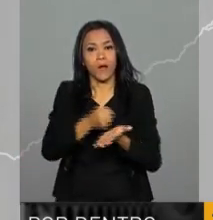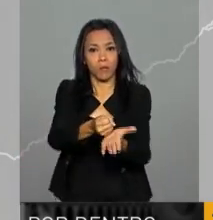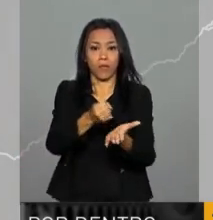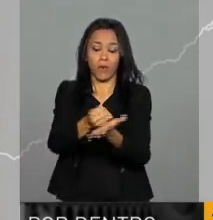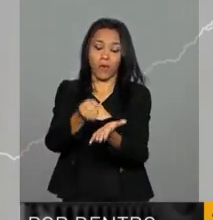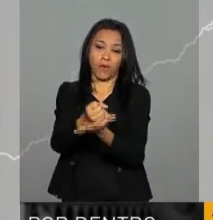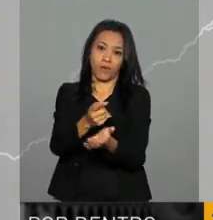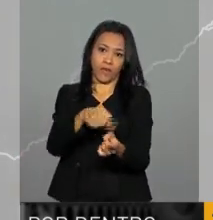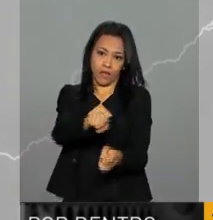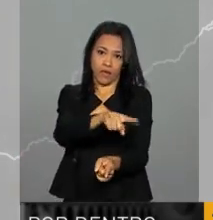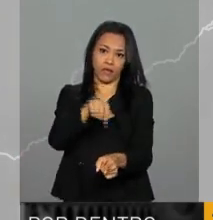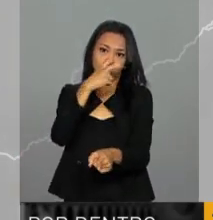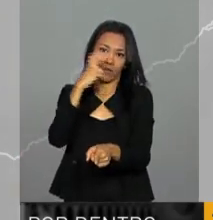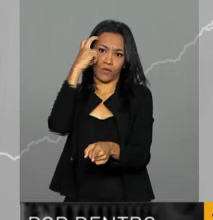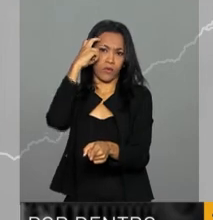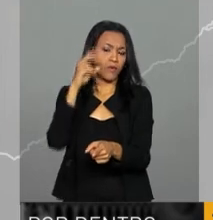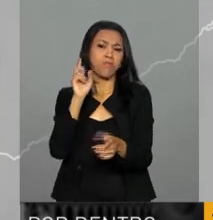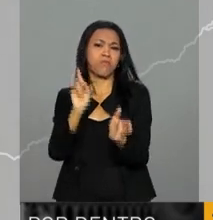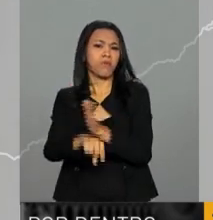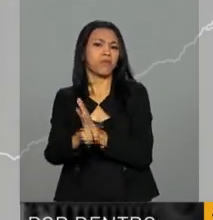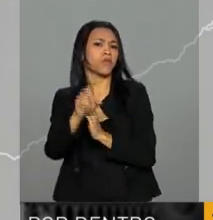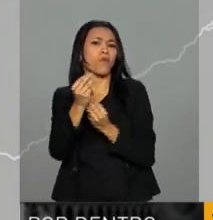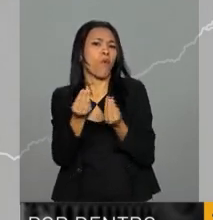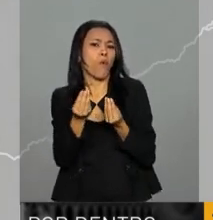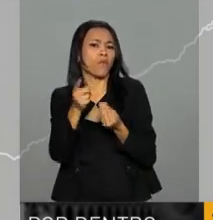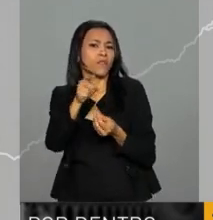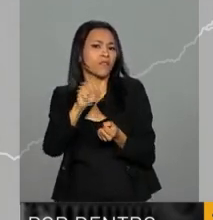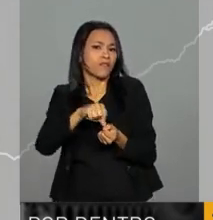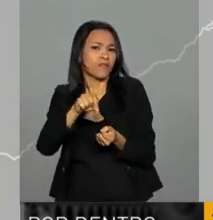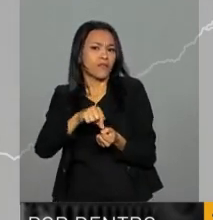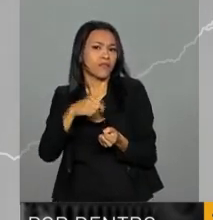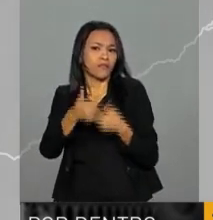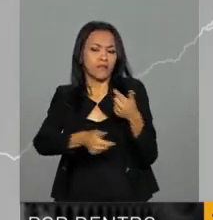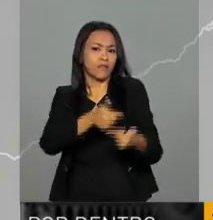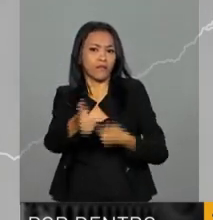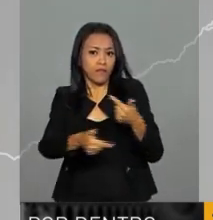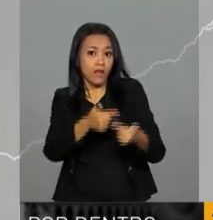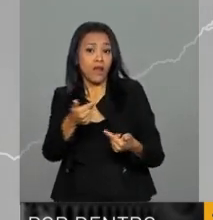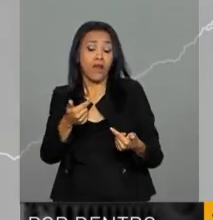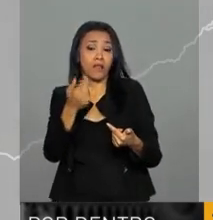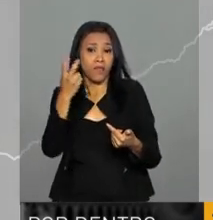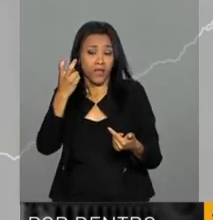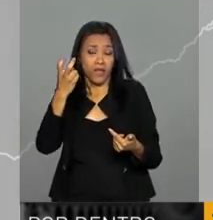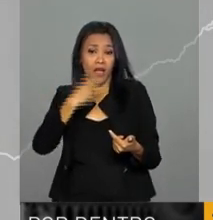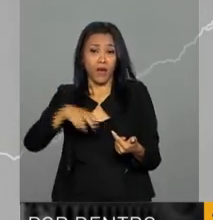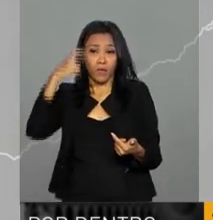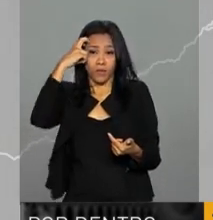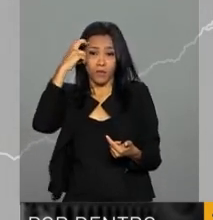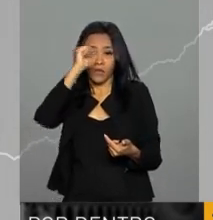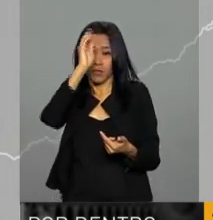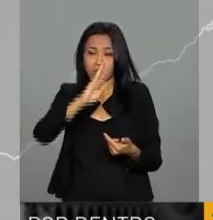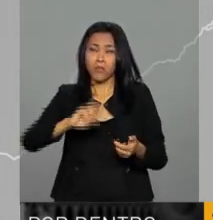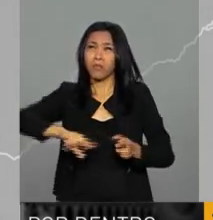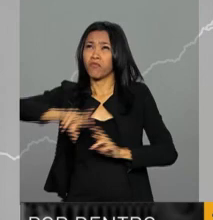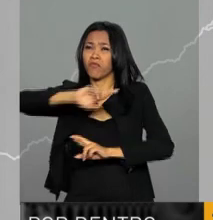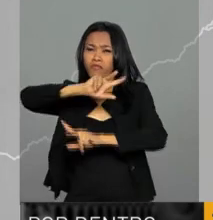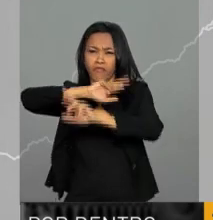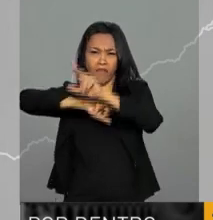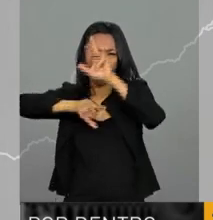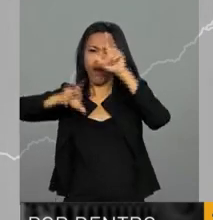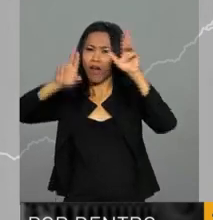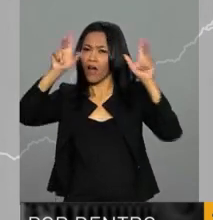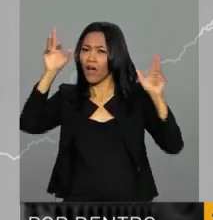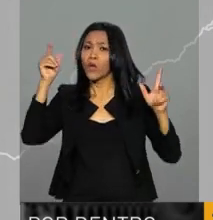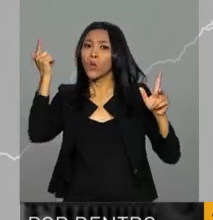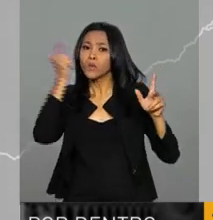contra saber do senhor como é que o senhor tem feito trabalhado para que a diversidade cultural do país seja atendida pelo